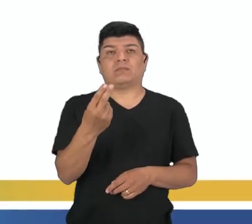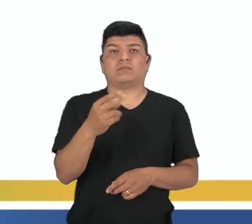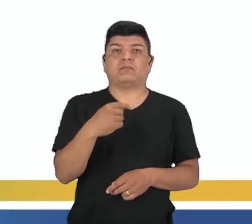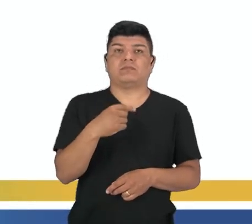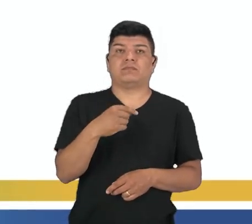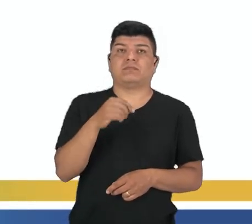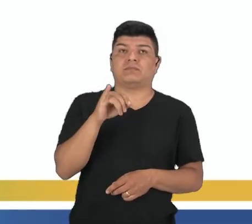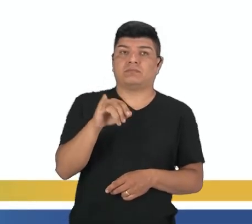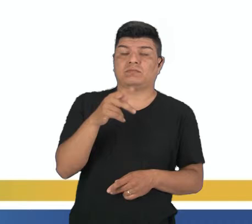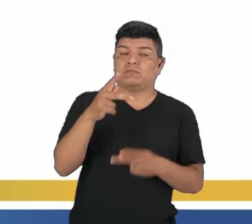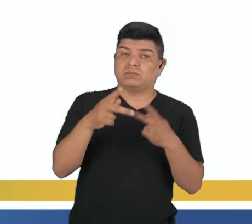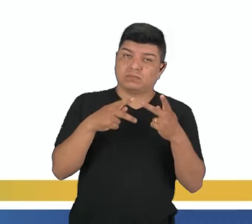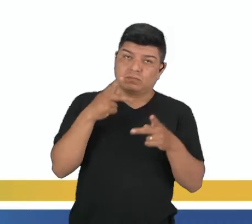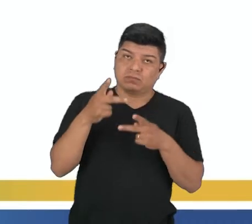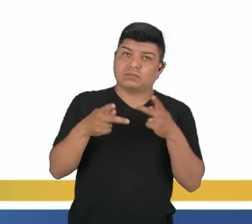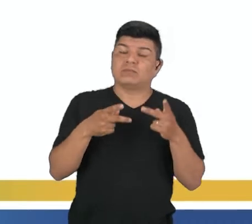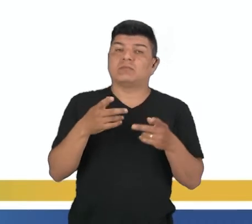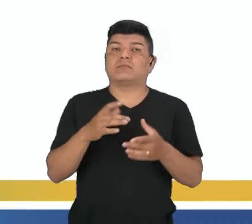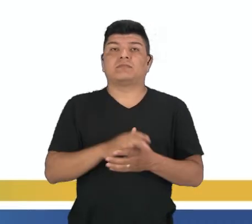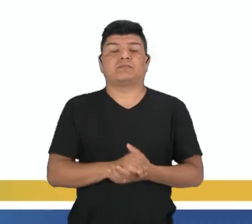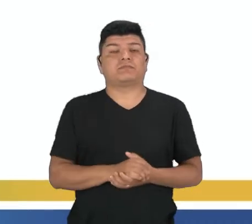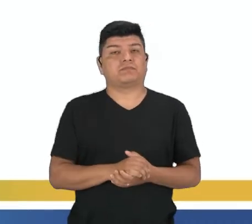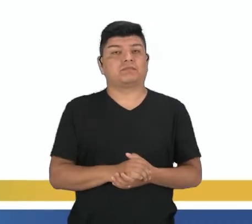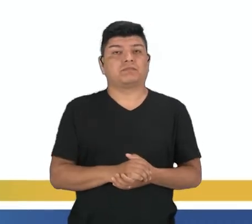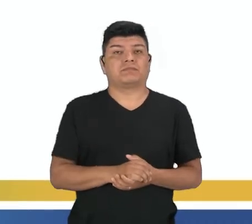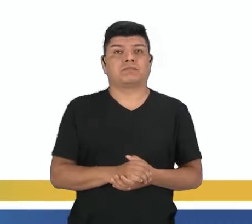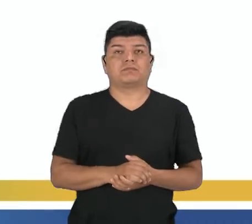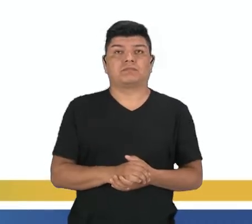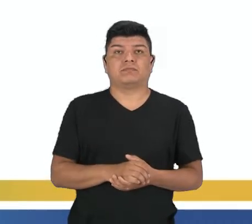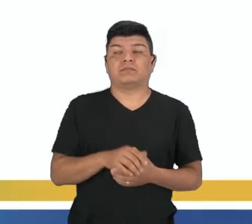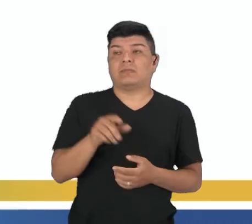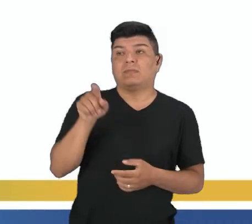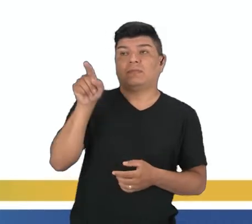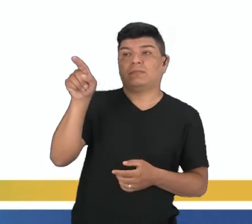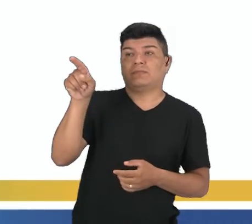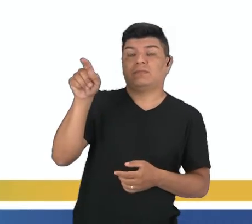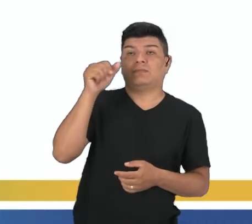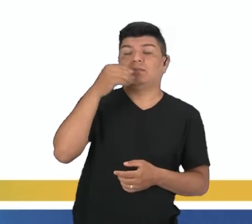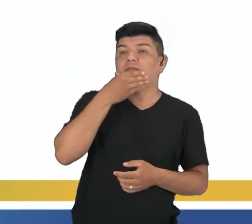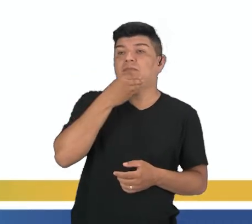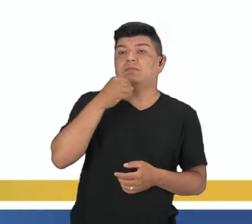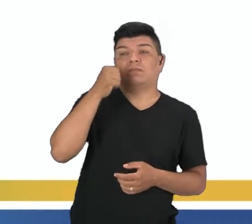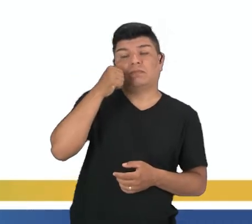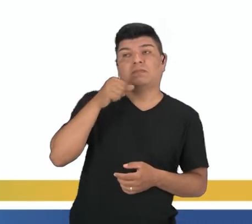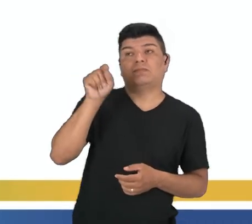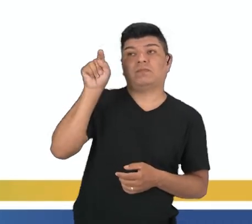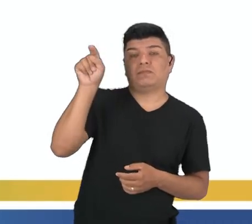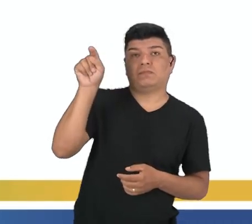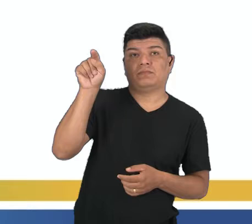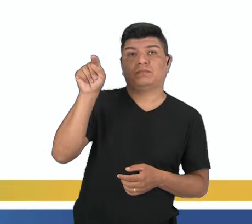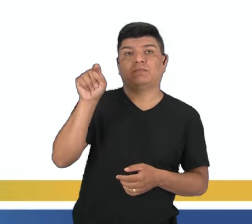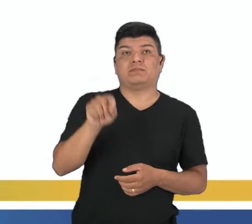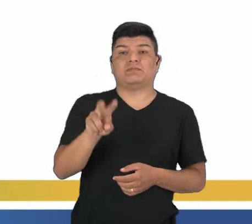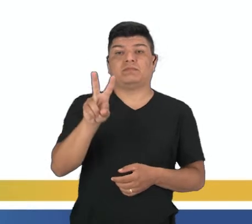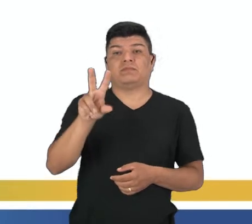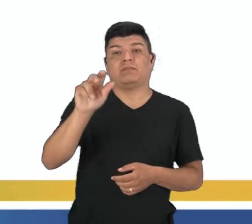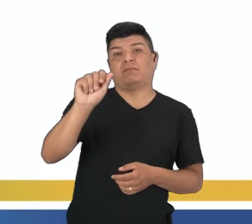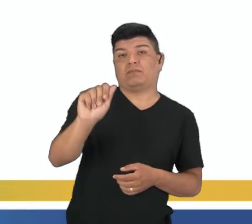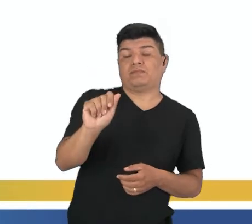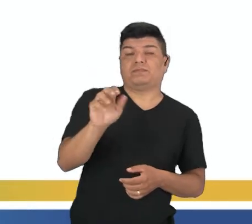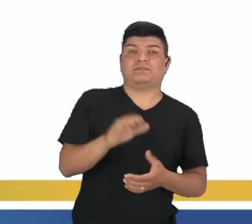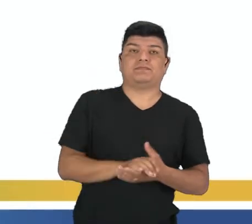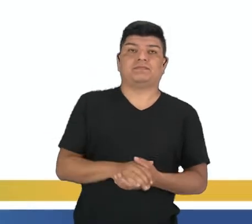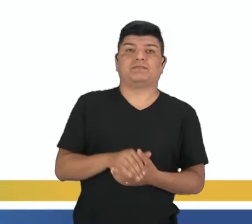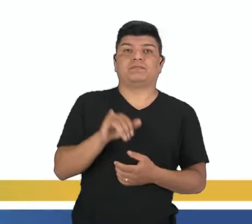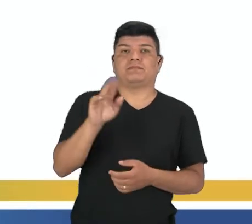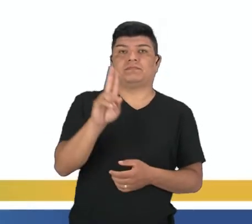me refiro, né, se eu refiro-me a ele ou usted, eu utilizo o bar, tá? E